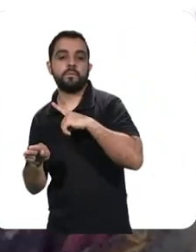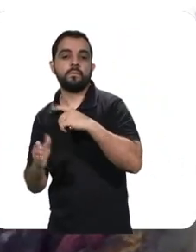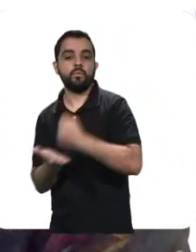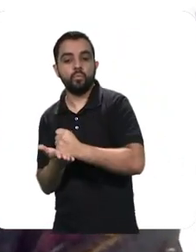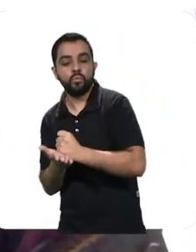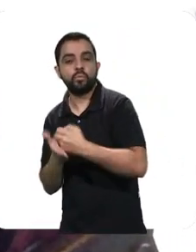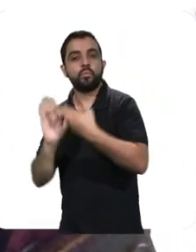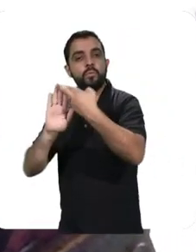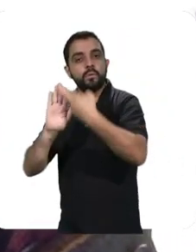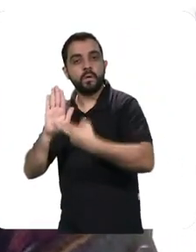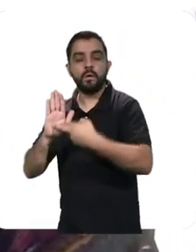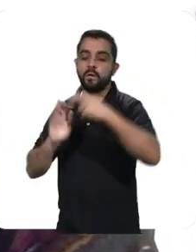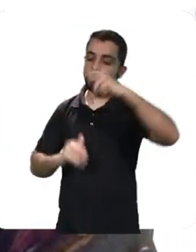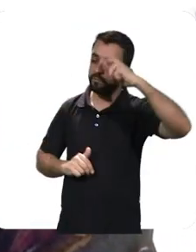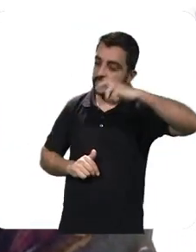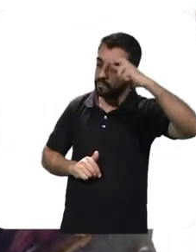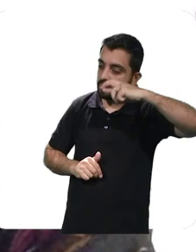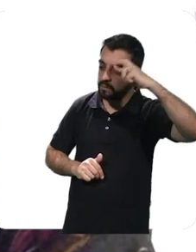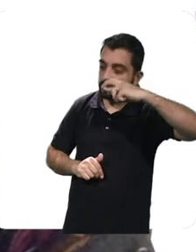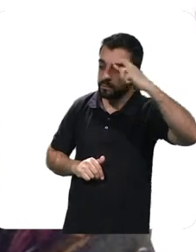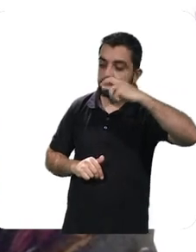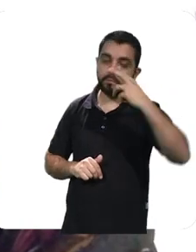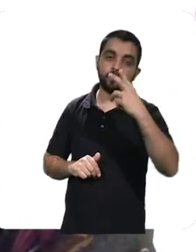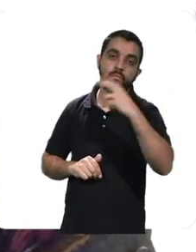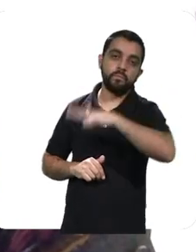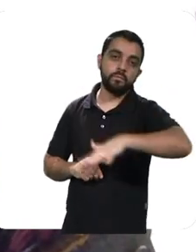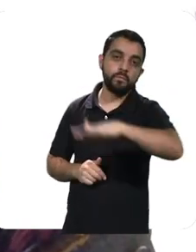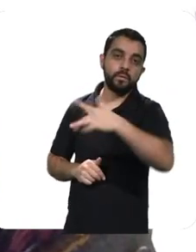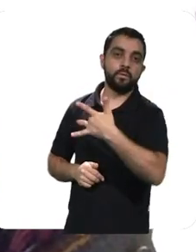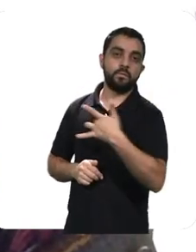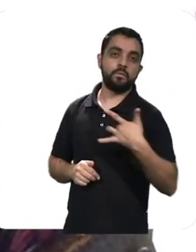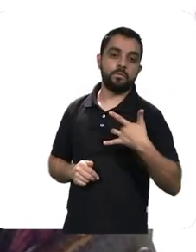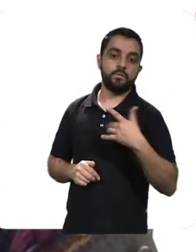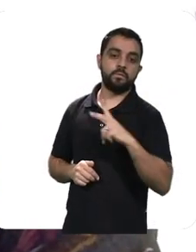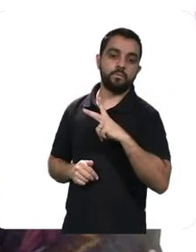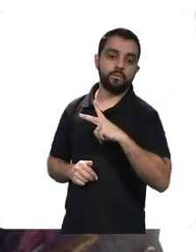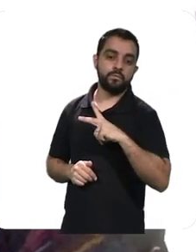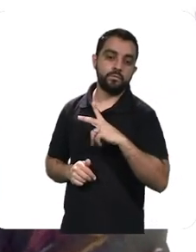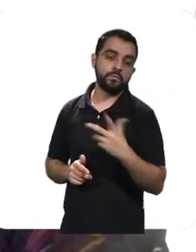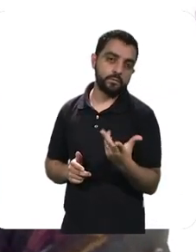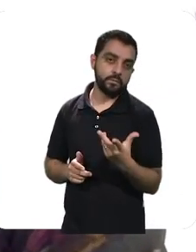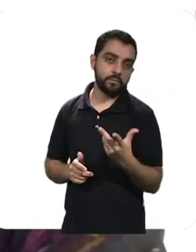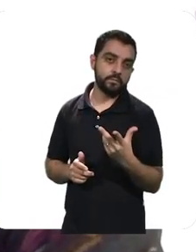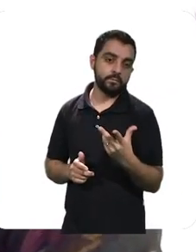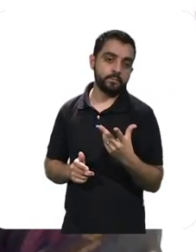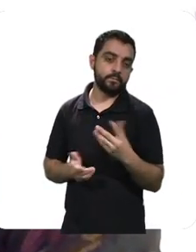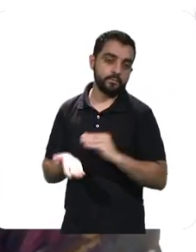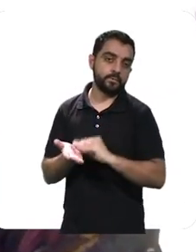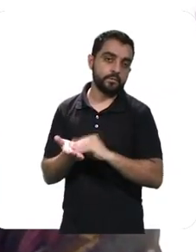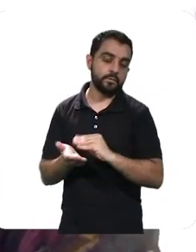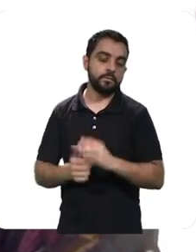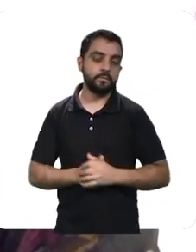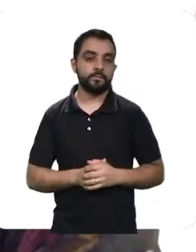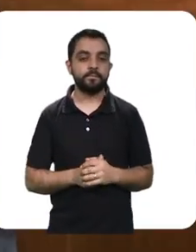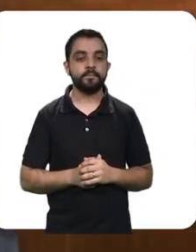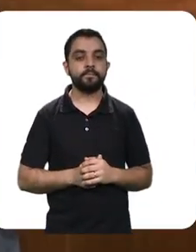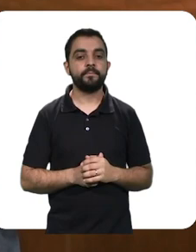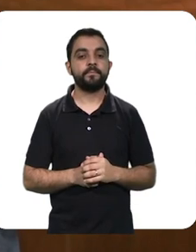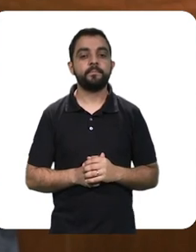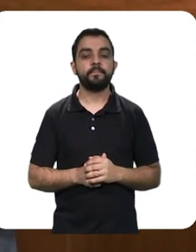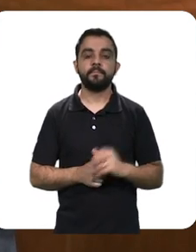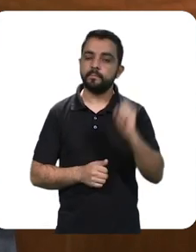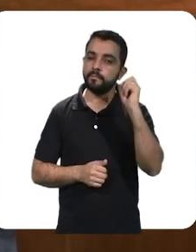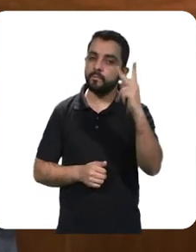controle, a fiscalização do Estado é bastante tênue.